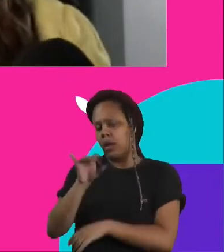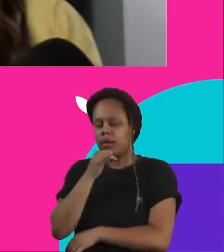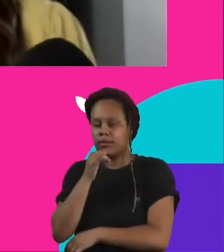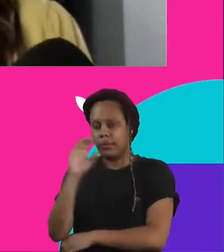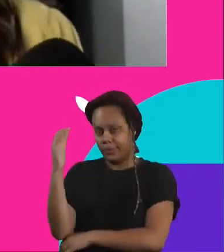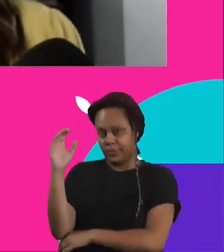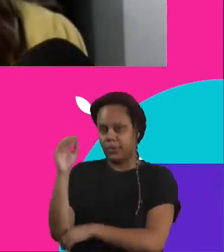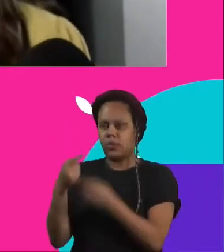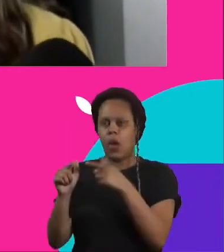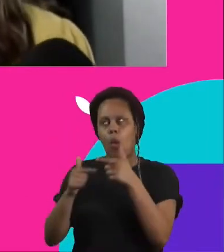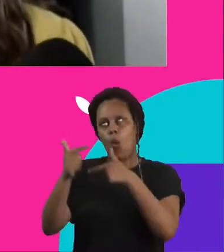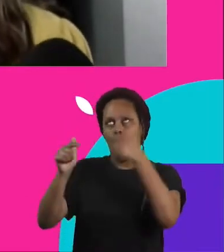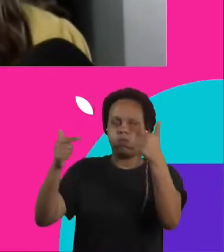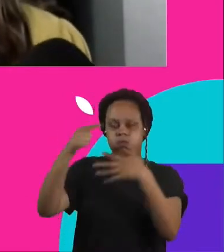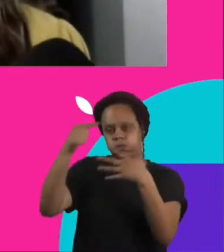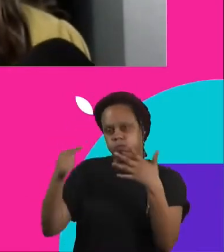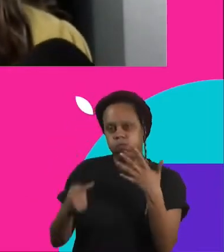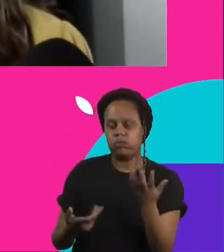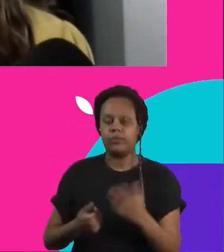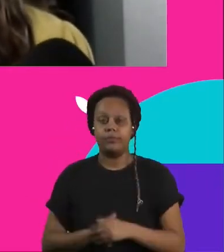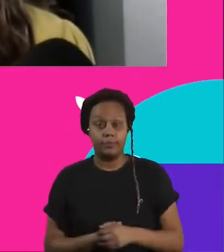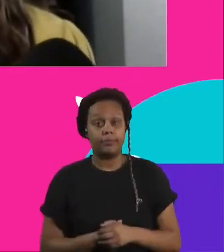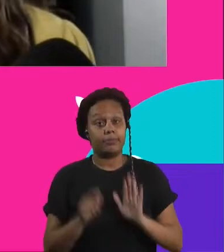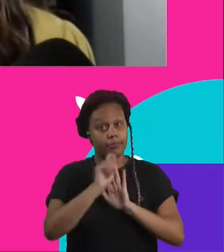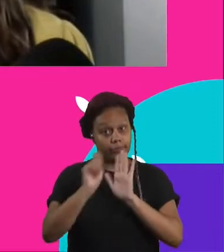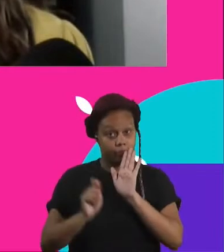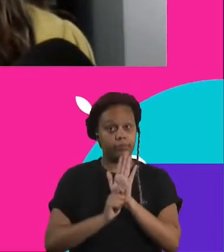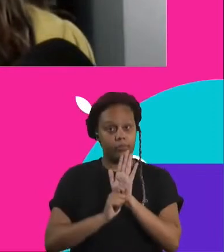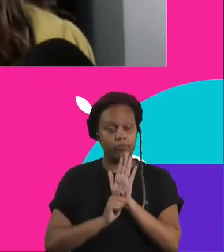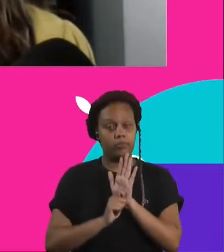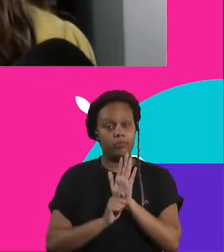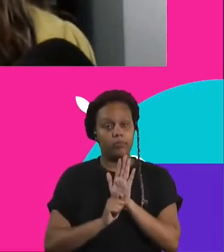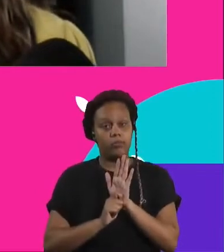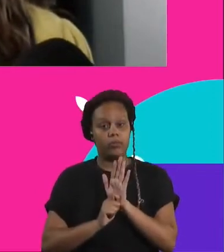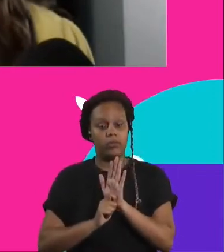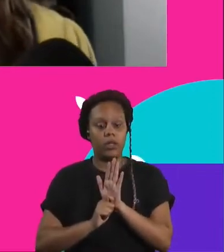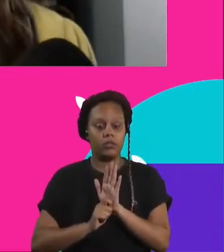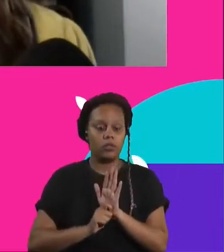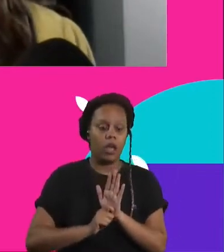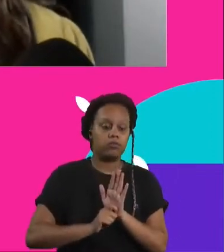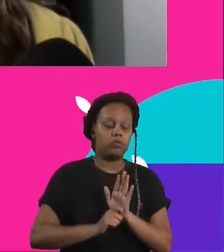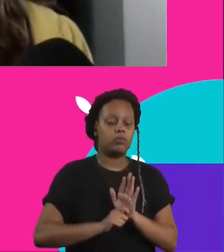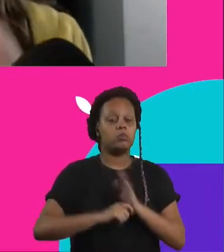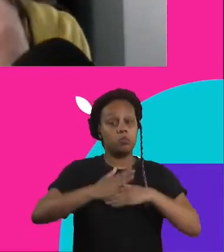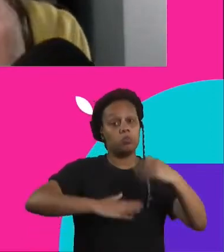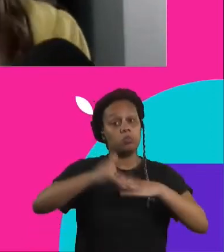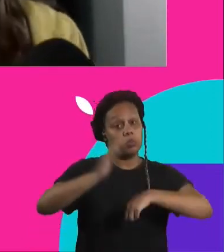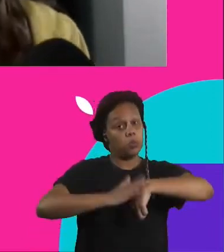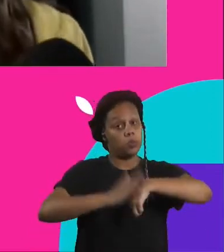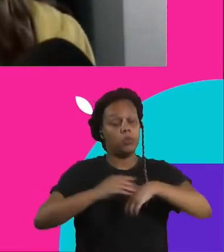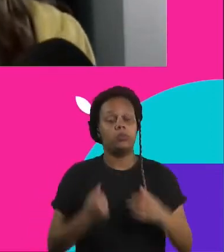muitos outros exemplos de situações nas quais os algoritmos funcionam. Conseguem tomar decisões